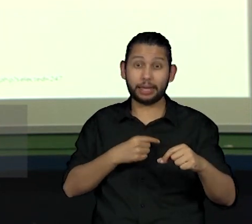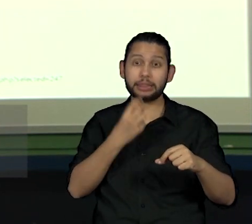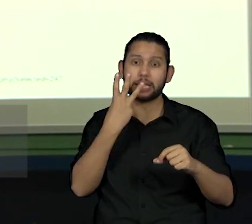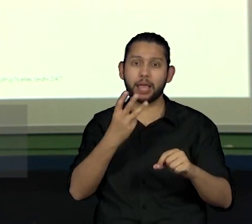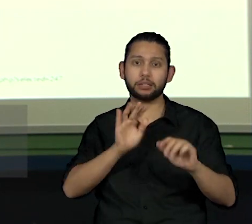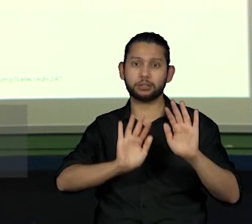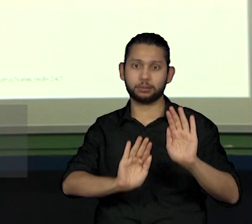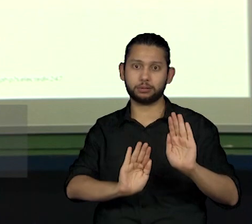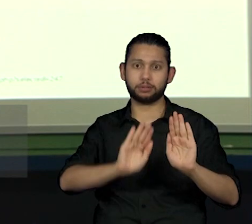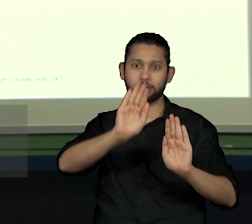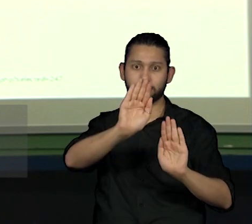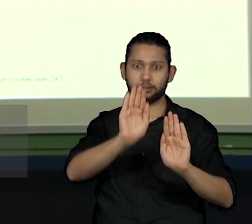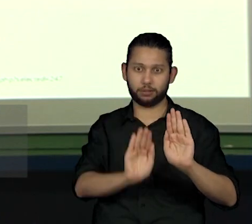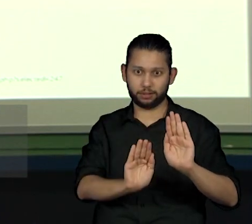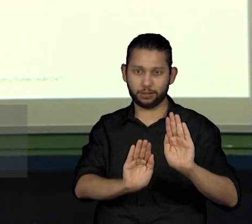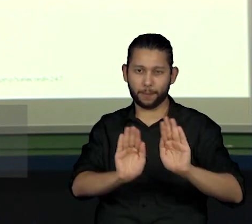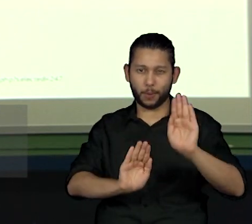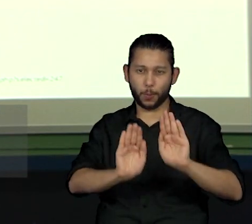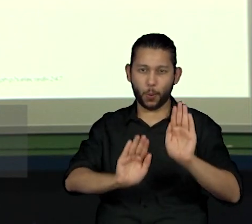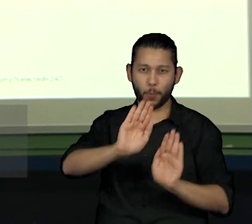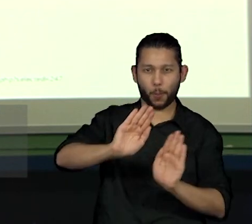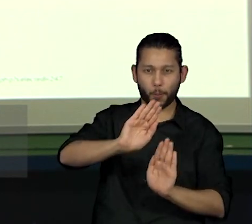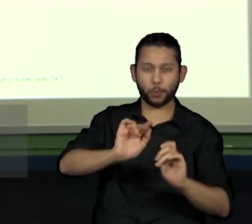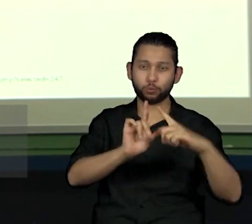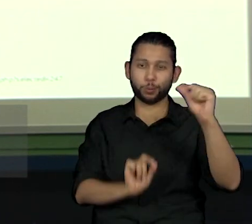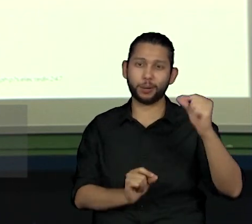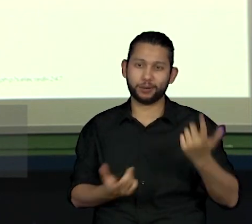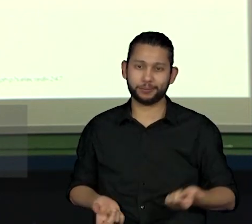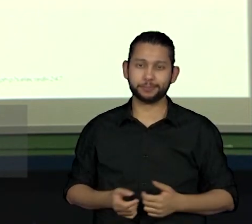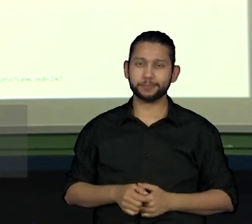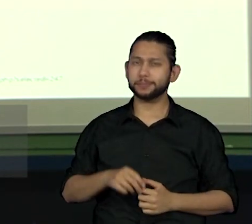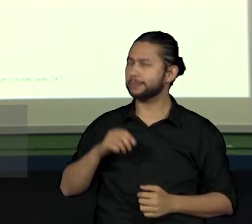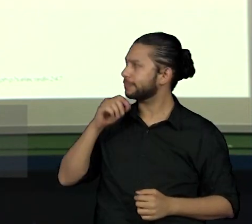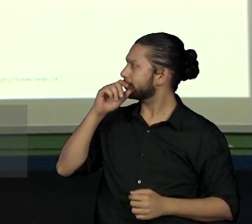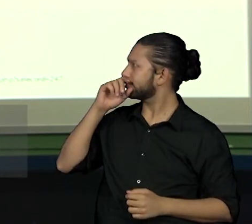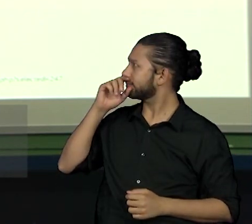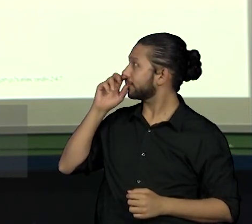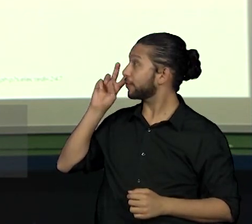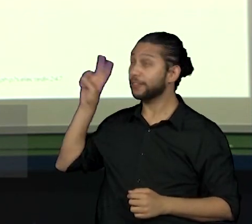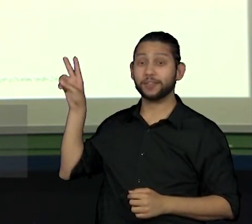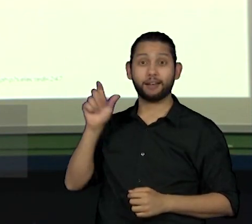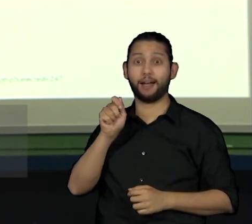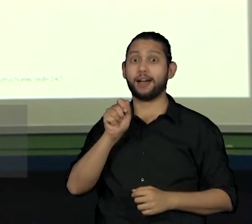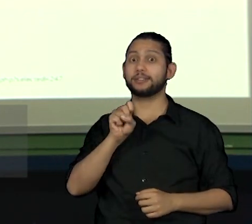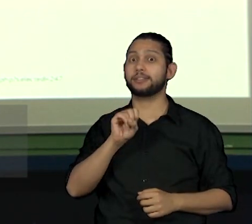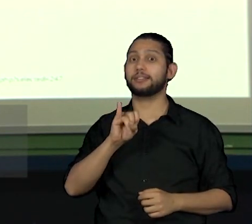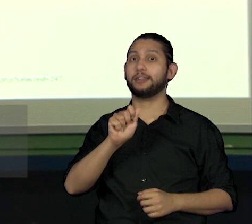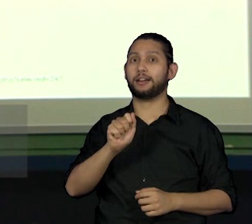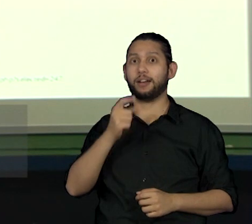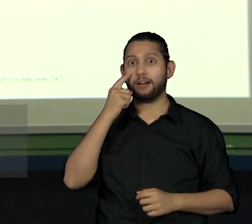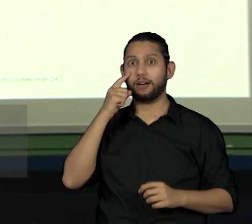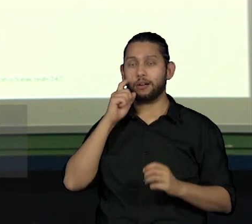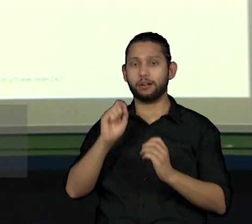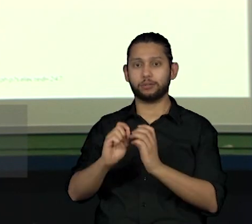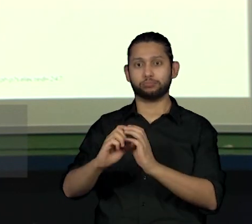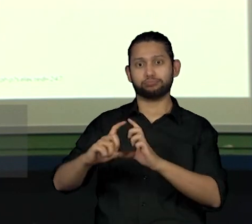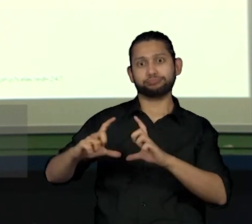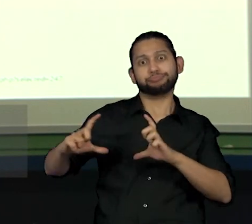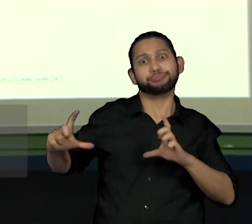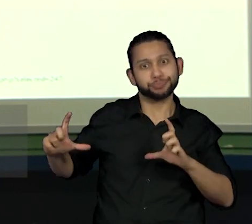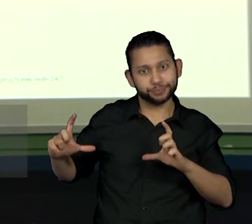o continente asiático. Olha o que fizeram com o continente asiático, esticaram ele bastante. Então eu consigo ver que na